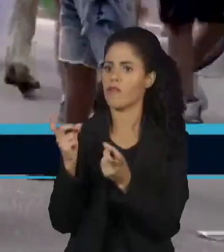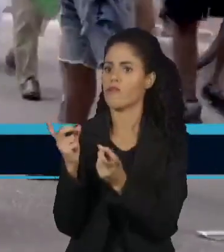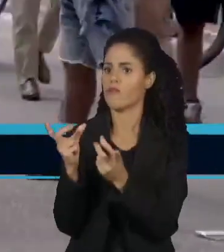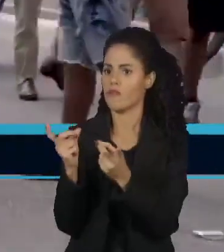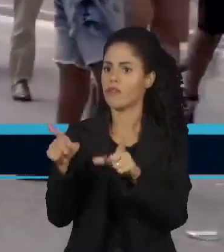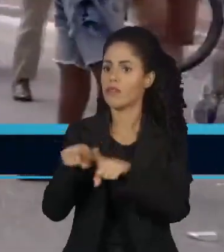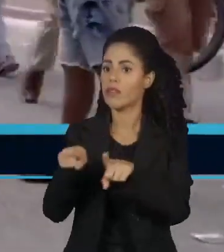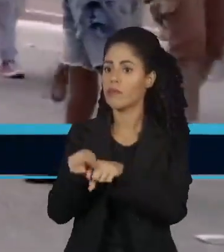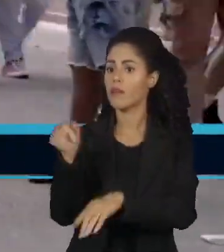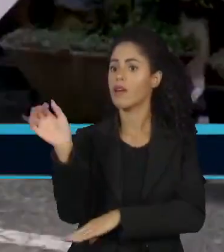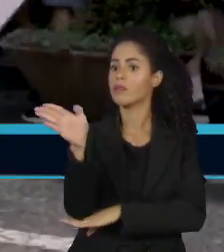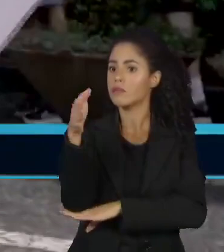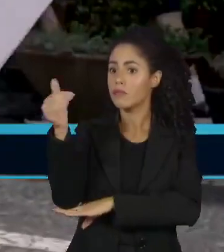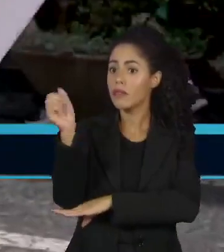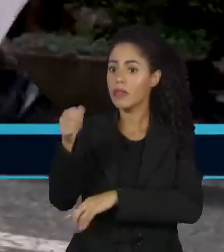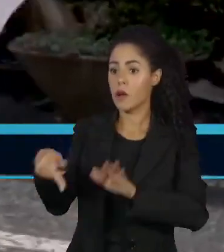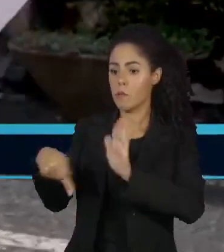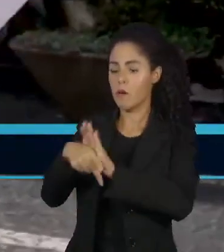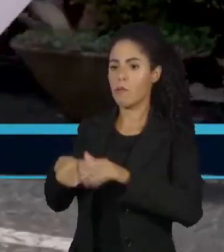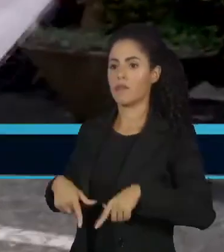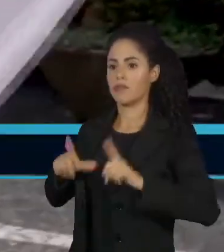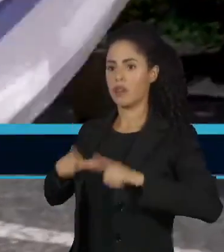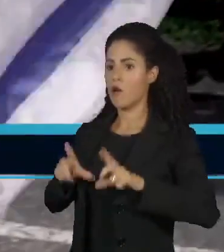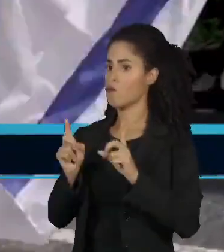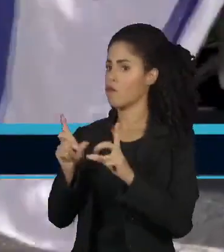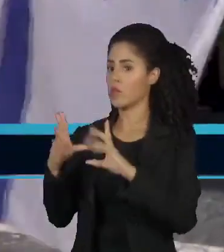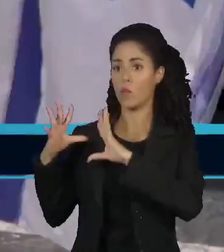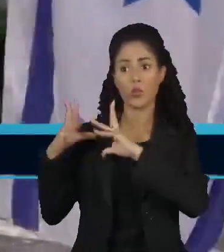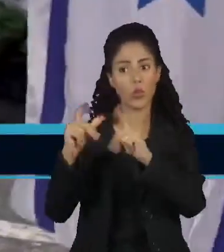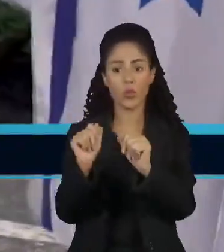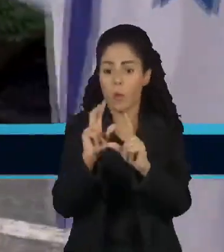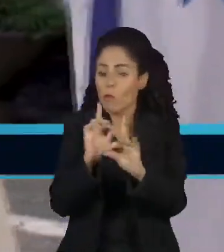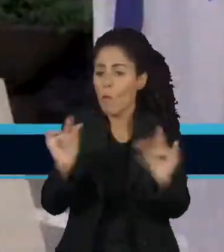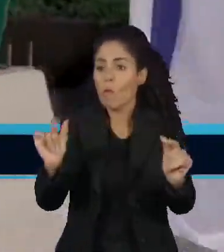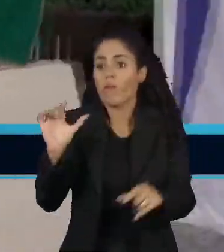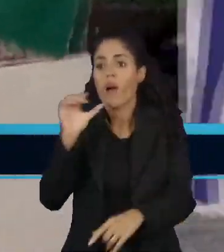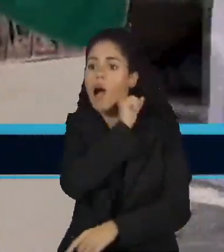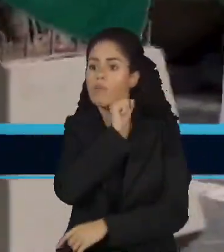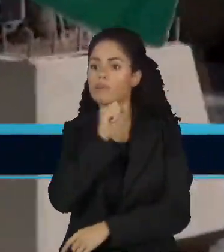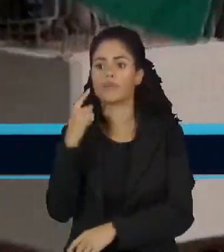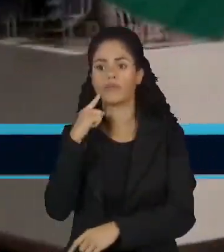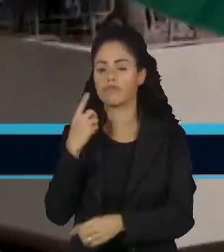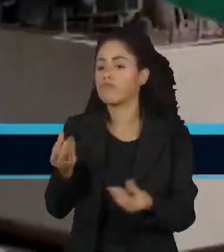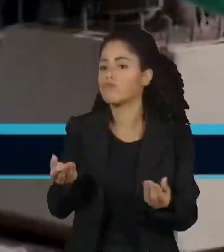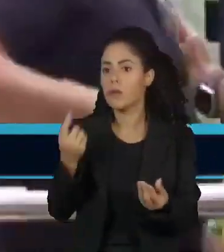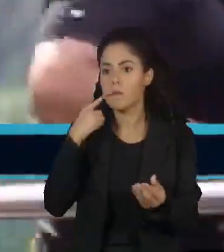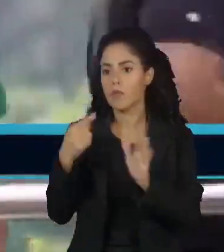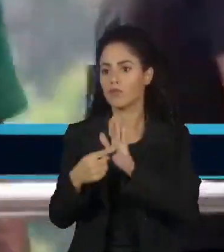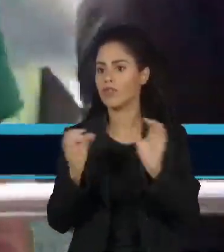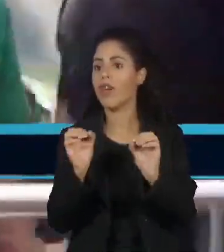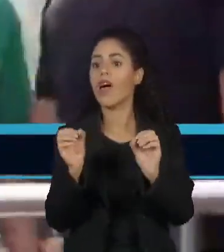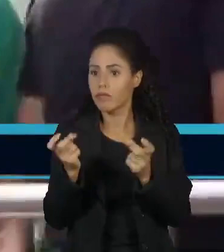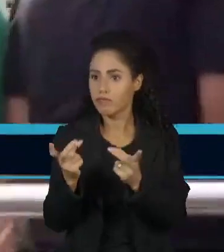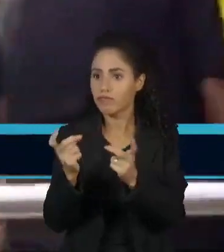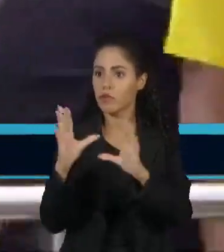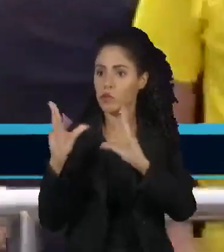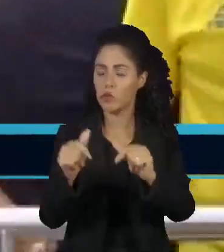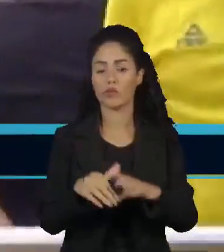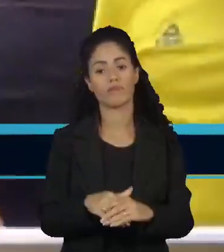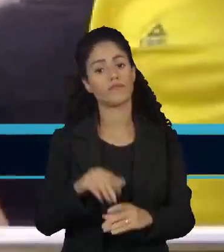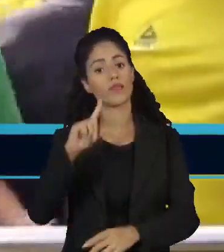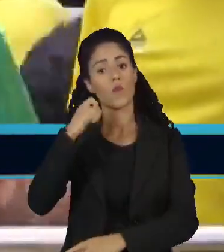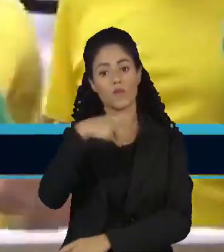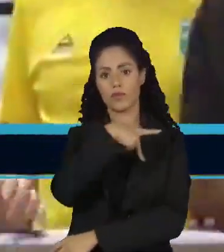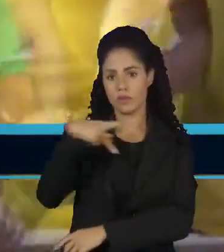bandeiras de Israel realmente... Vendeu tudo? Venderam todas. Não sobrou nenhuma, nem para mostruário. O próprio